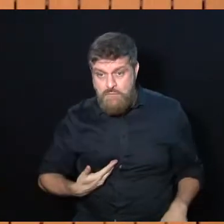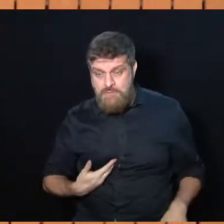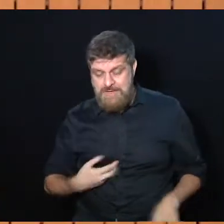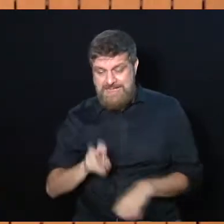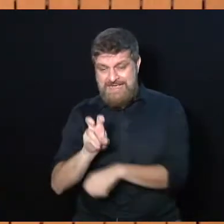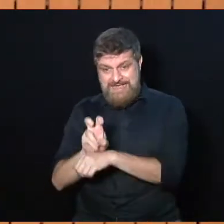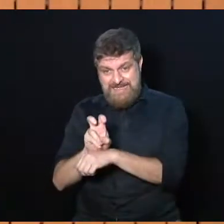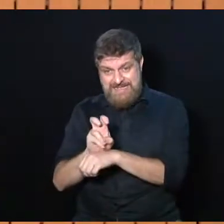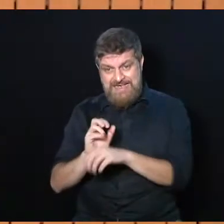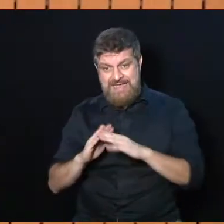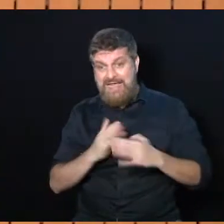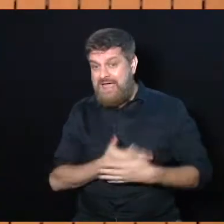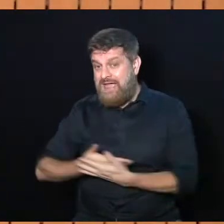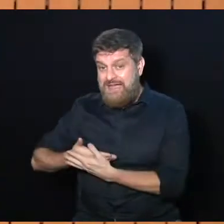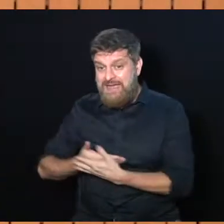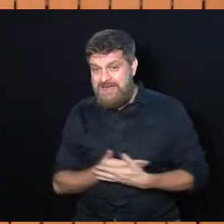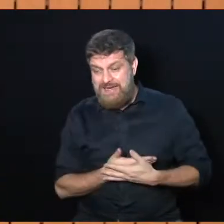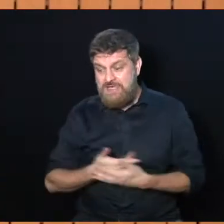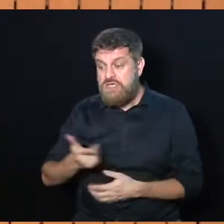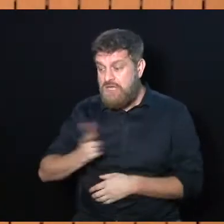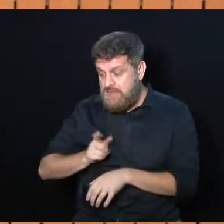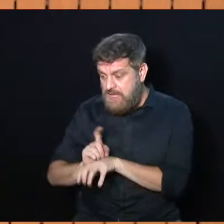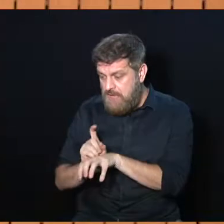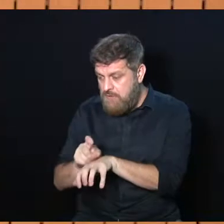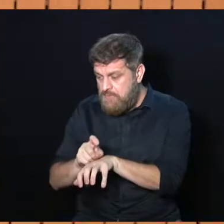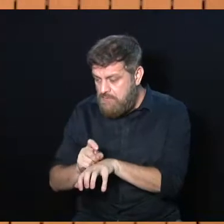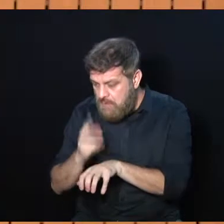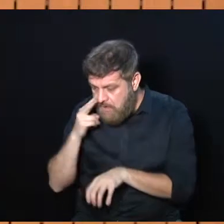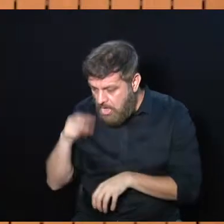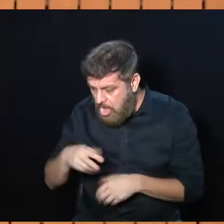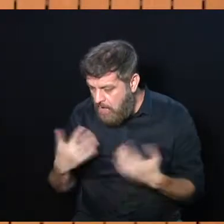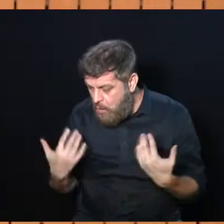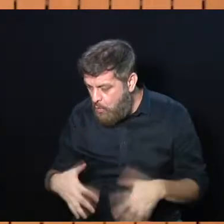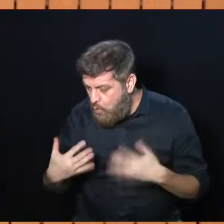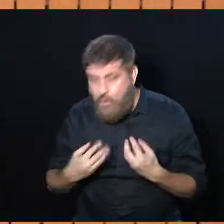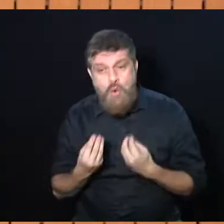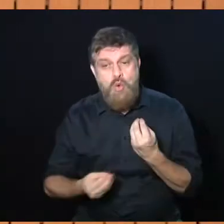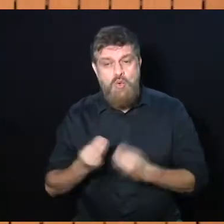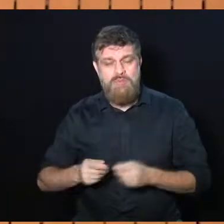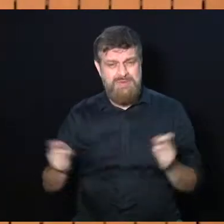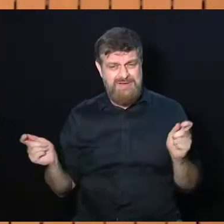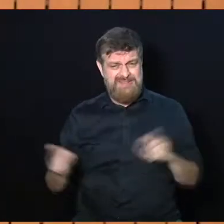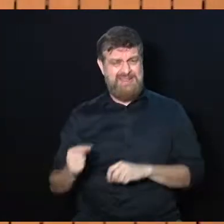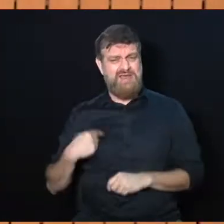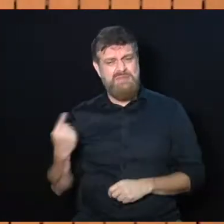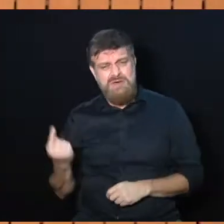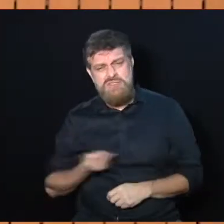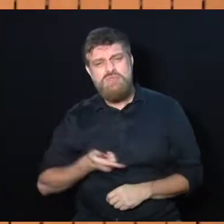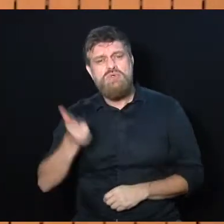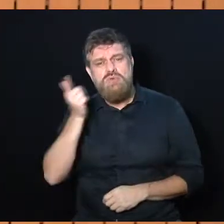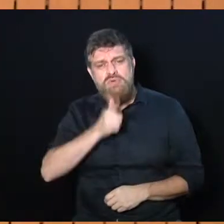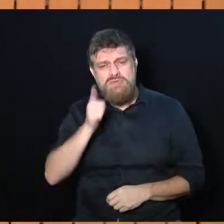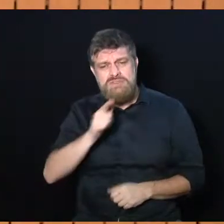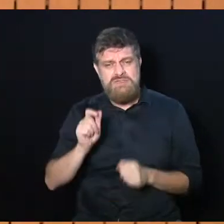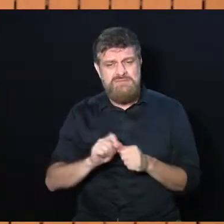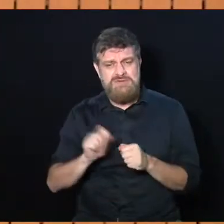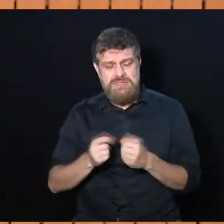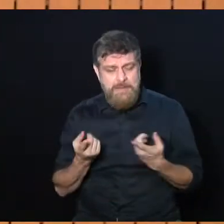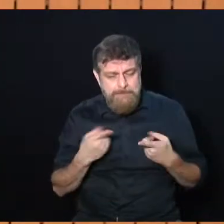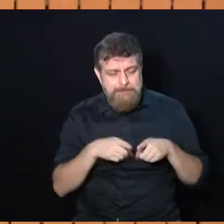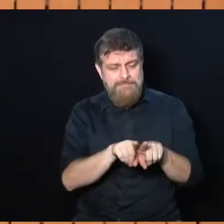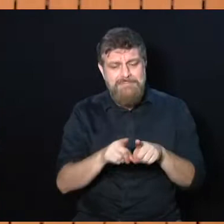creches, então as pessoas relatam para a gente, e eu fico pensando como que seria possível a gente construir